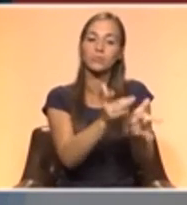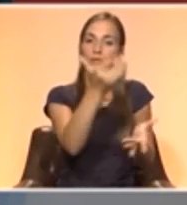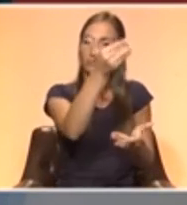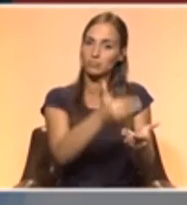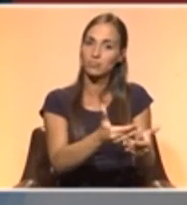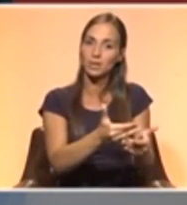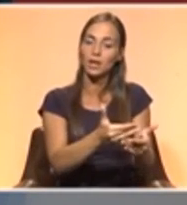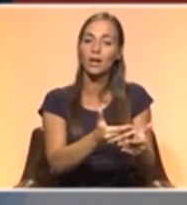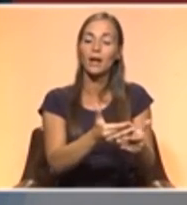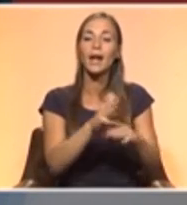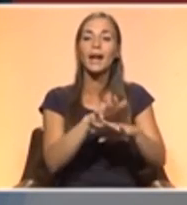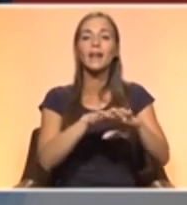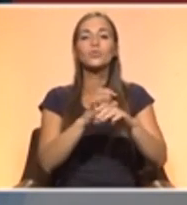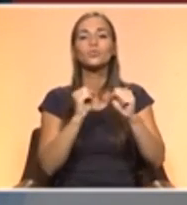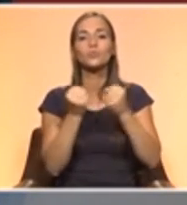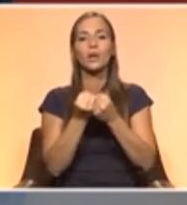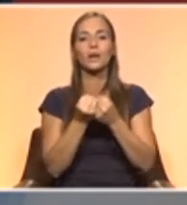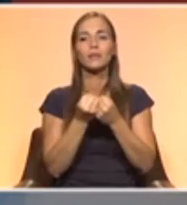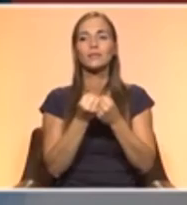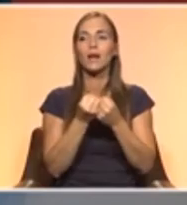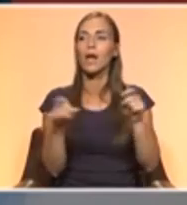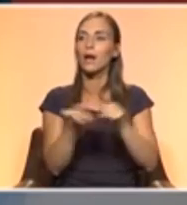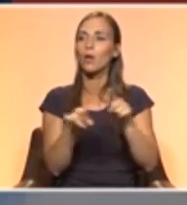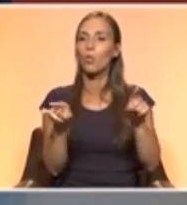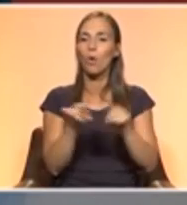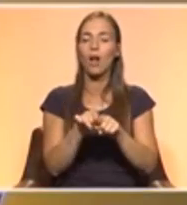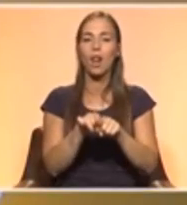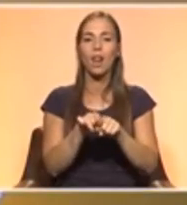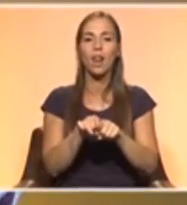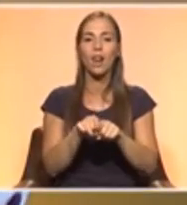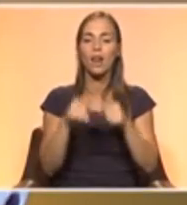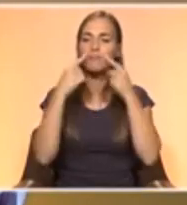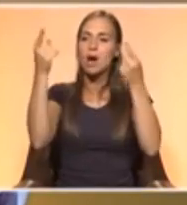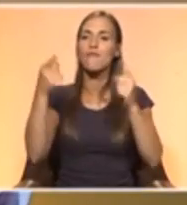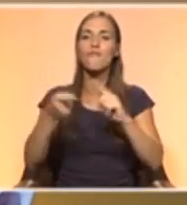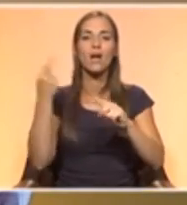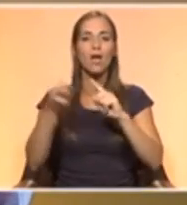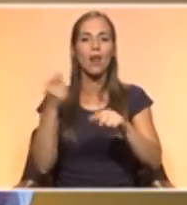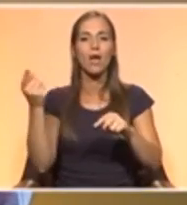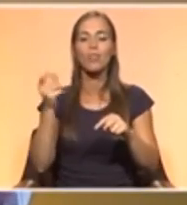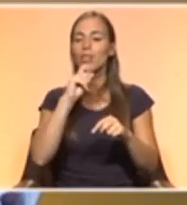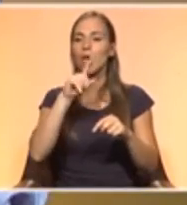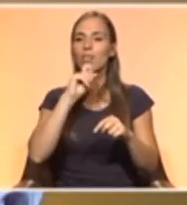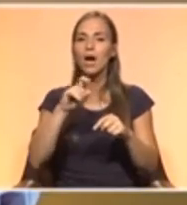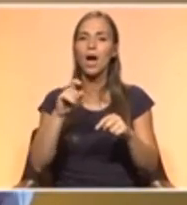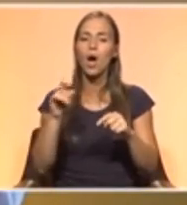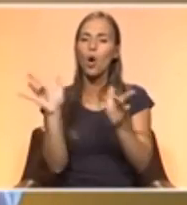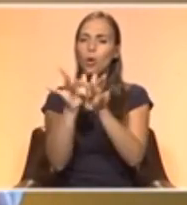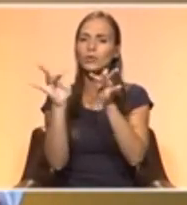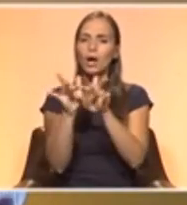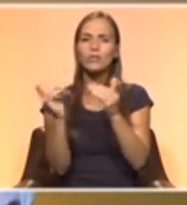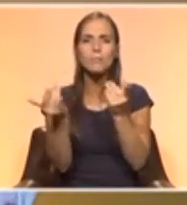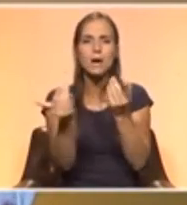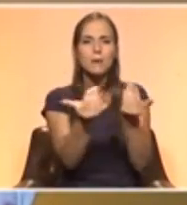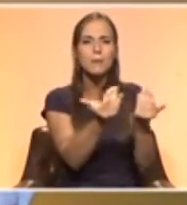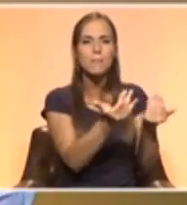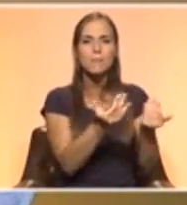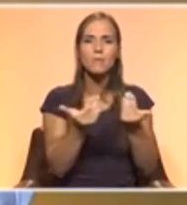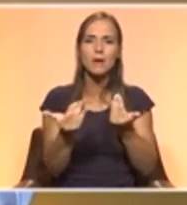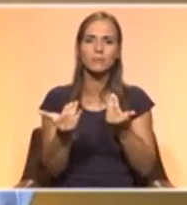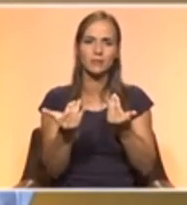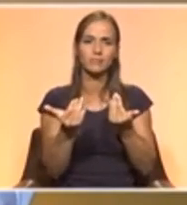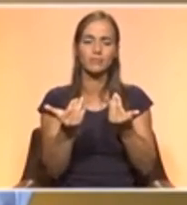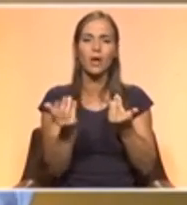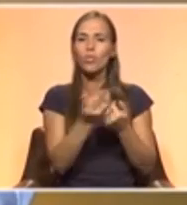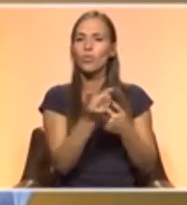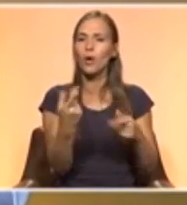as redes sociais é como a empresa está presente nas feiras onde consegue montes de contactos mais do que se tiver na sua empresa fechada ou seja as duas coisas são